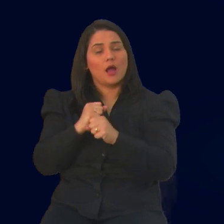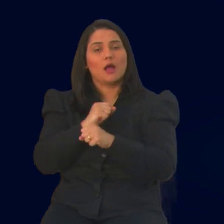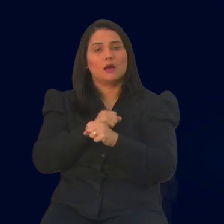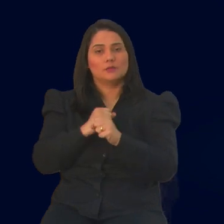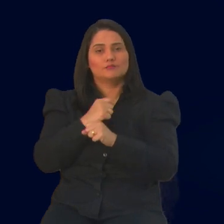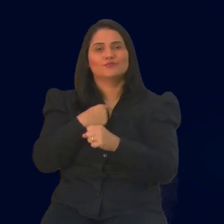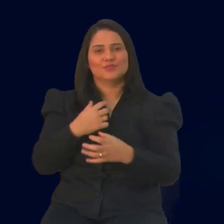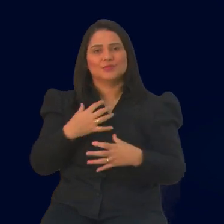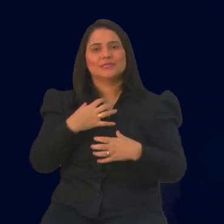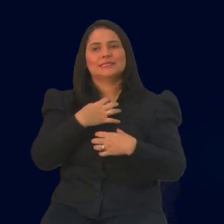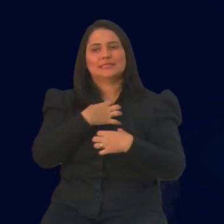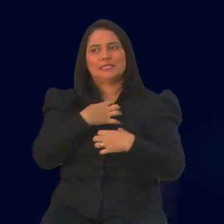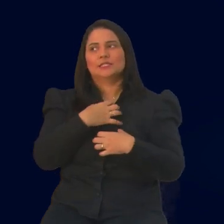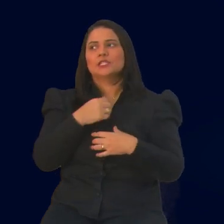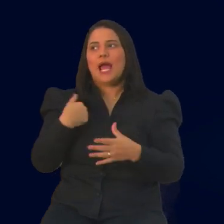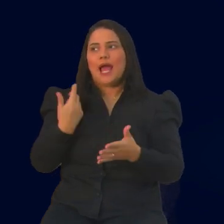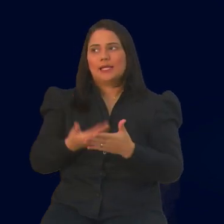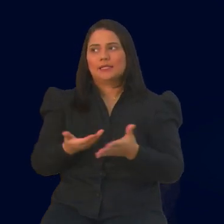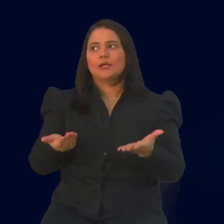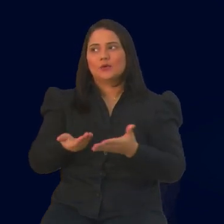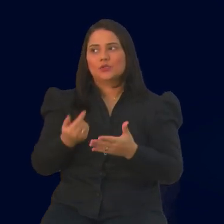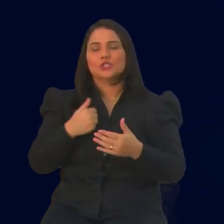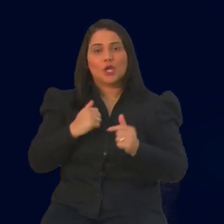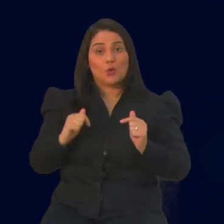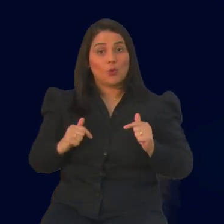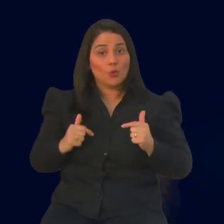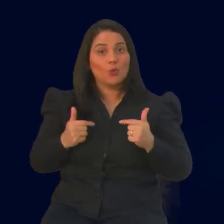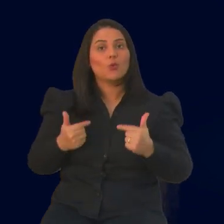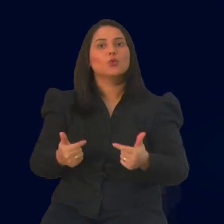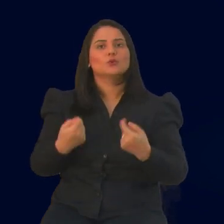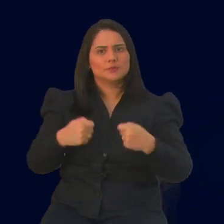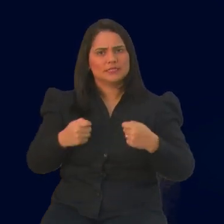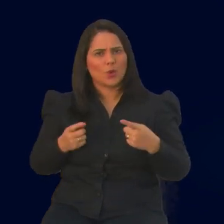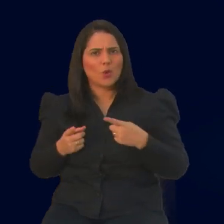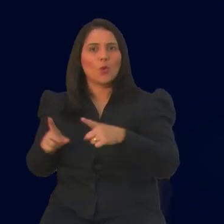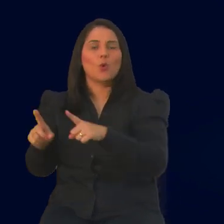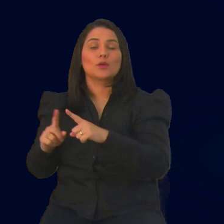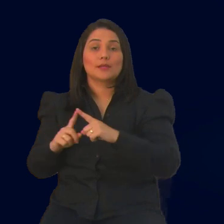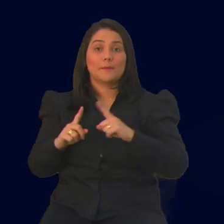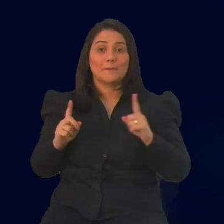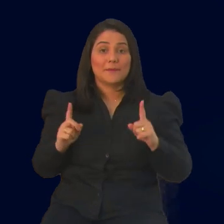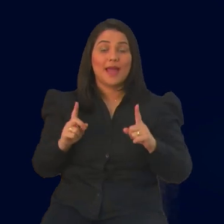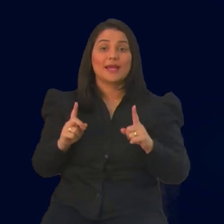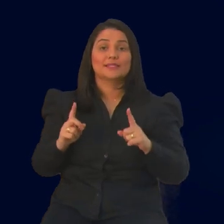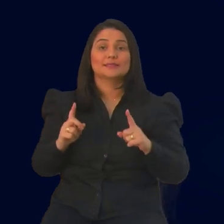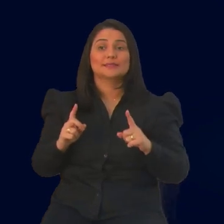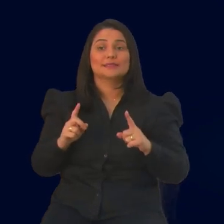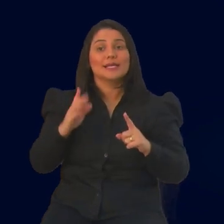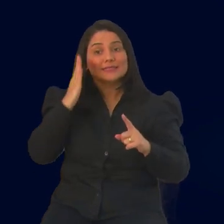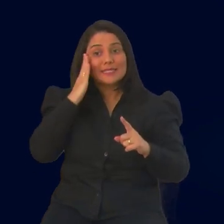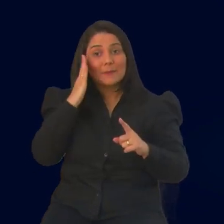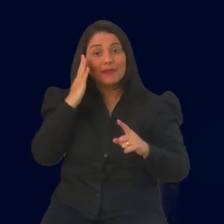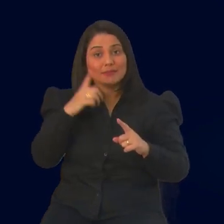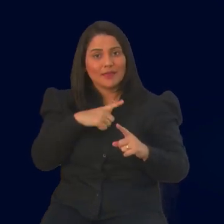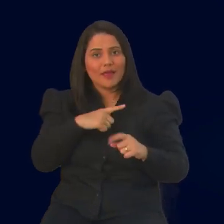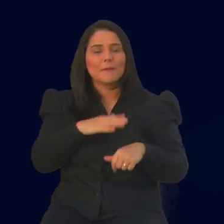tinha essa síndrome, tenho, ainda luto muito contra ela. Mas sabendo que ela existe, fica muito mais fácil de